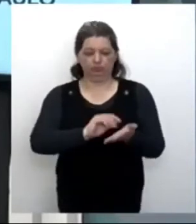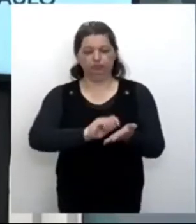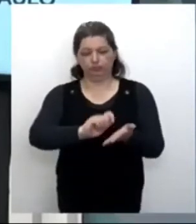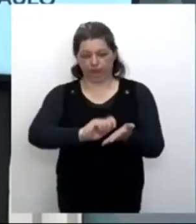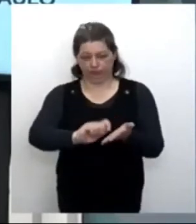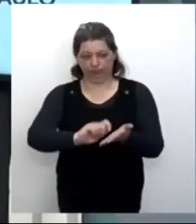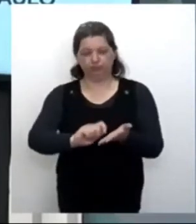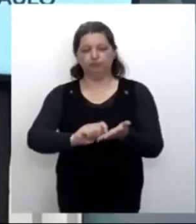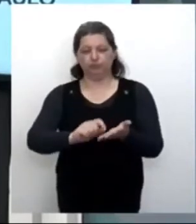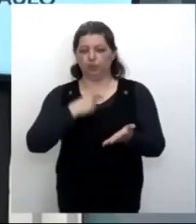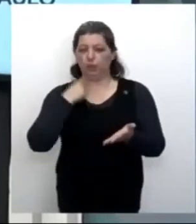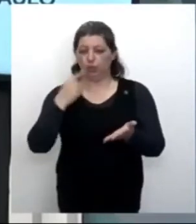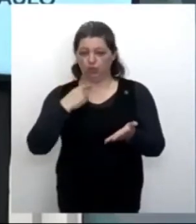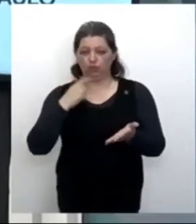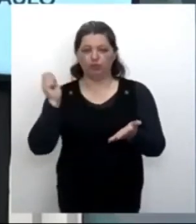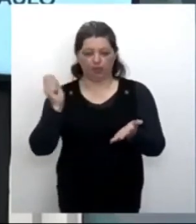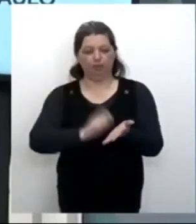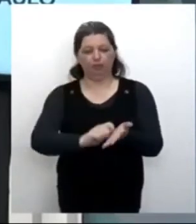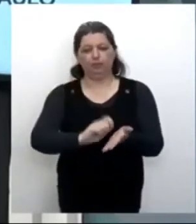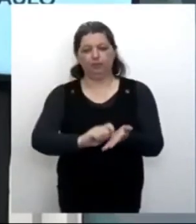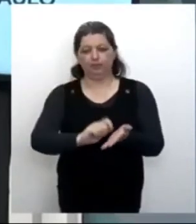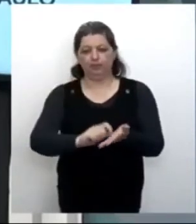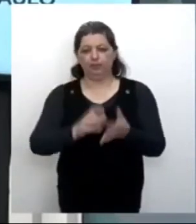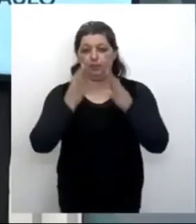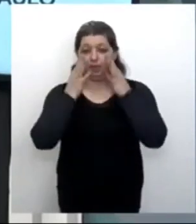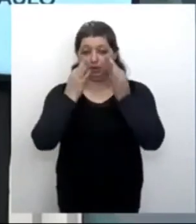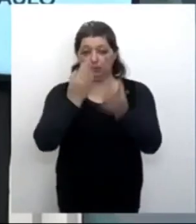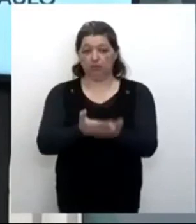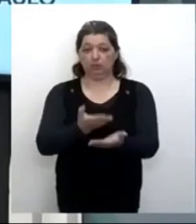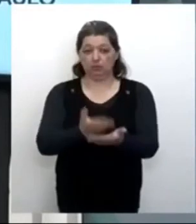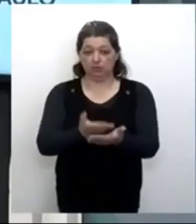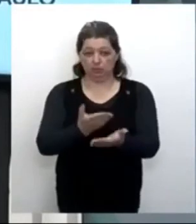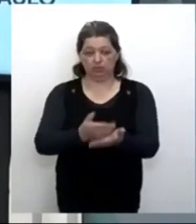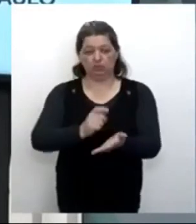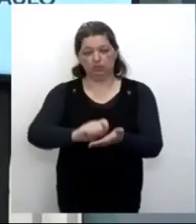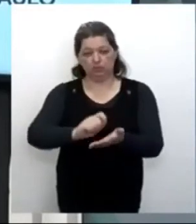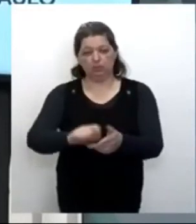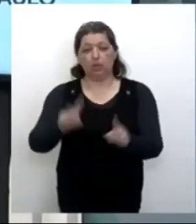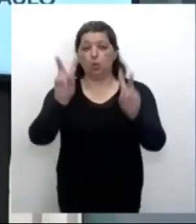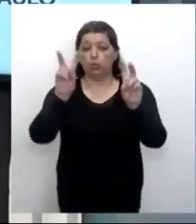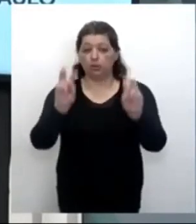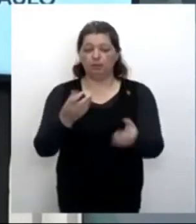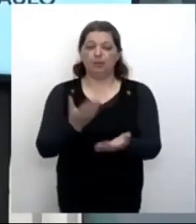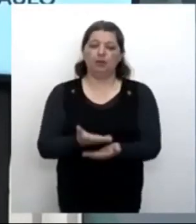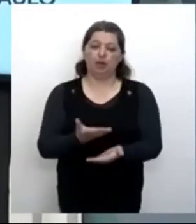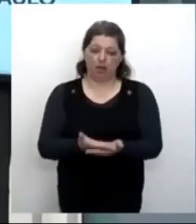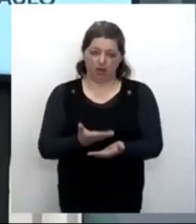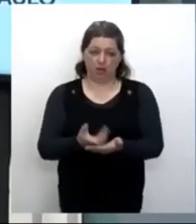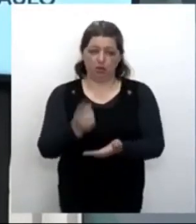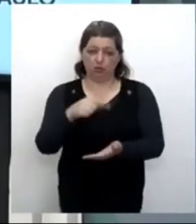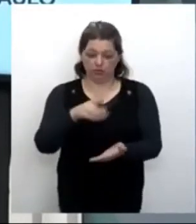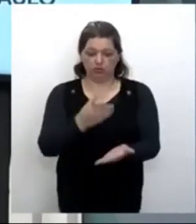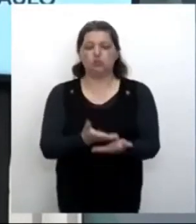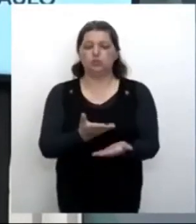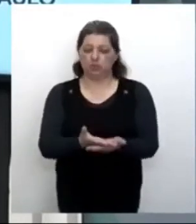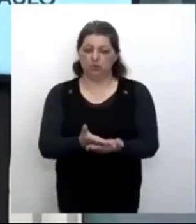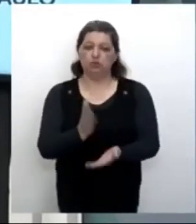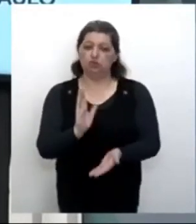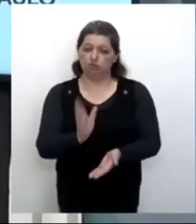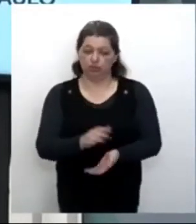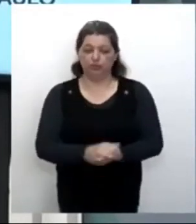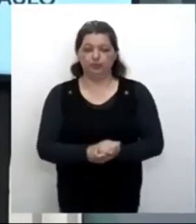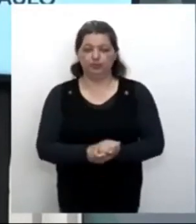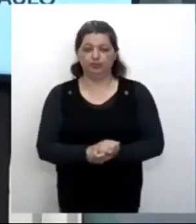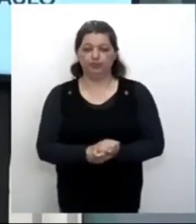as dúvidas, fique atento nas aulas, anotem também o tema da aula que vocês estudaram,